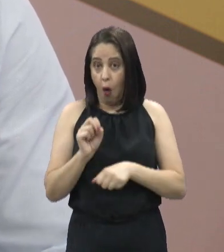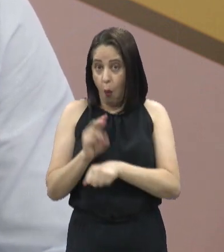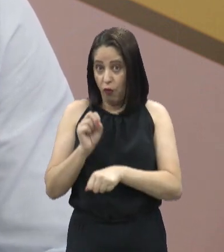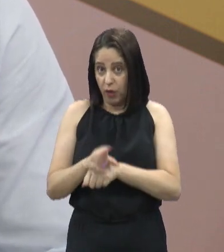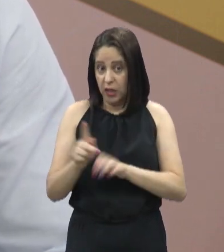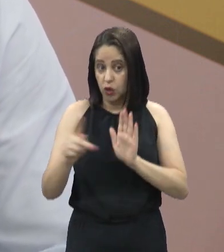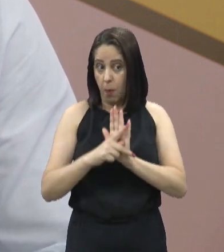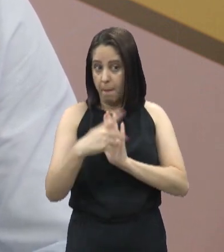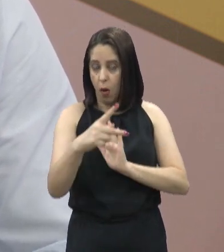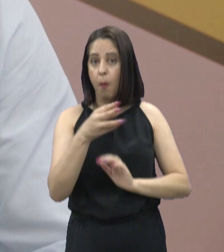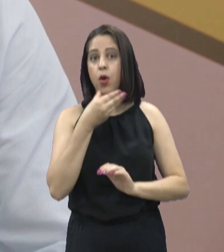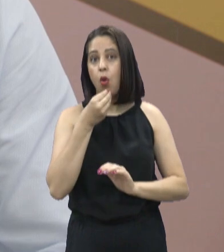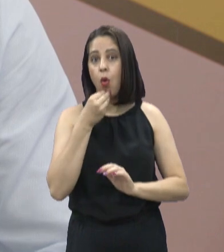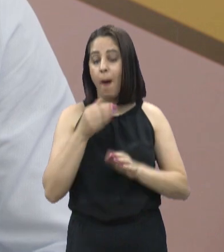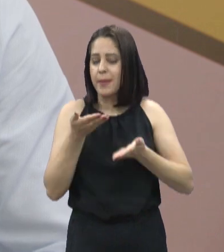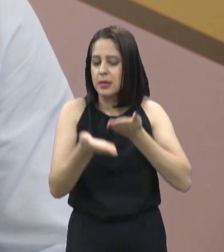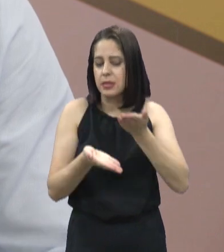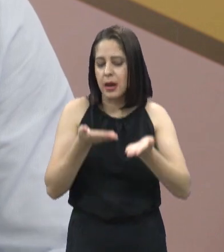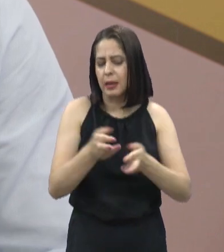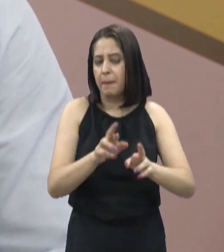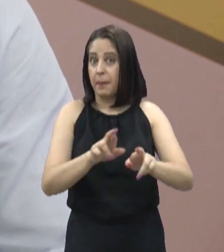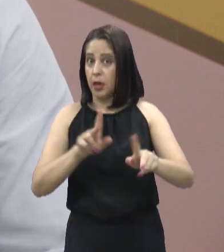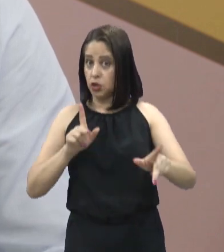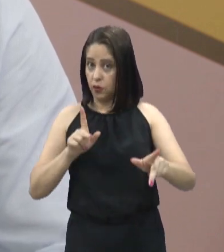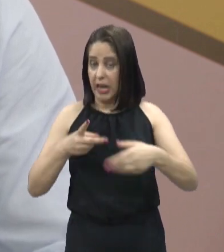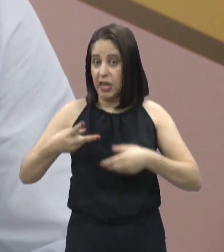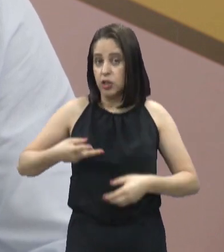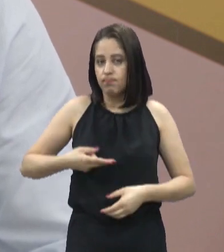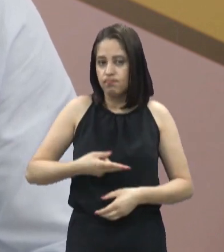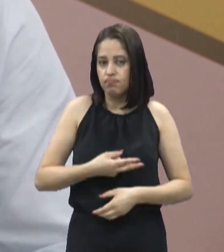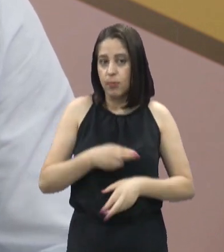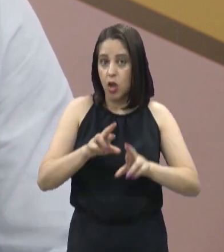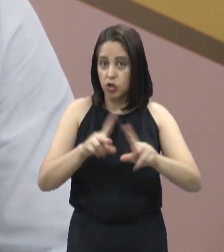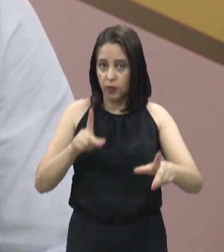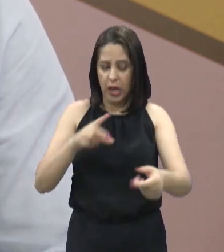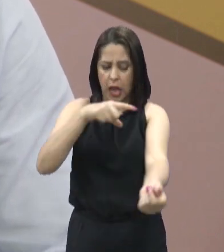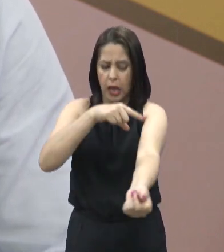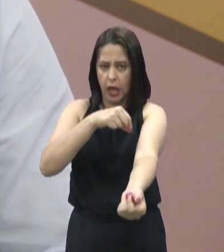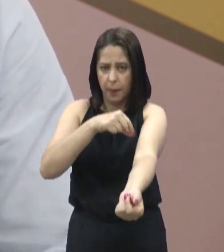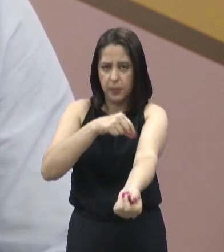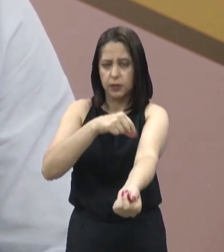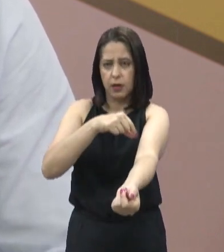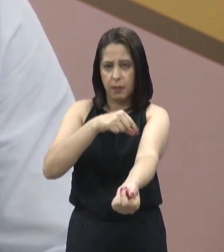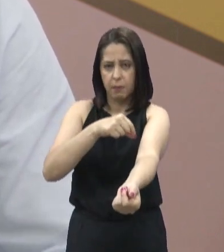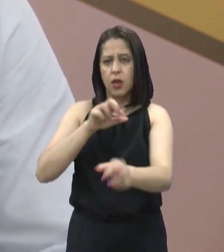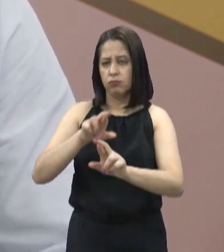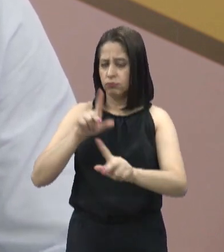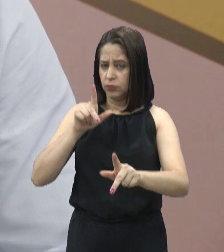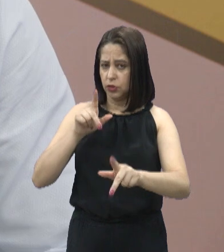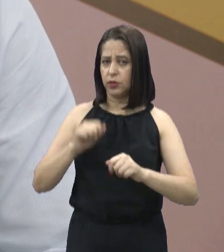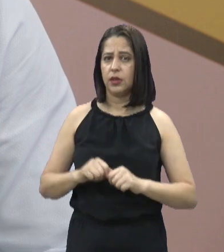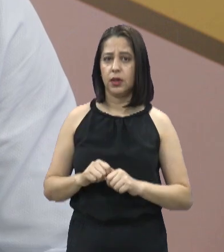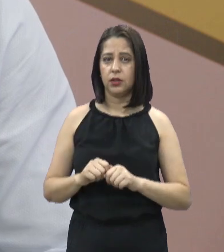tratamentos diferentes, que envolvem tipos de cirurgia diferente, quimioterapia diferente também, Então